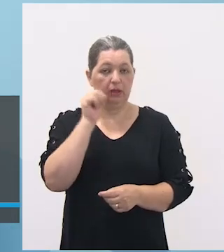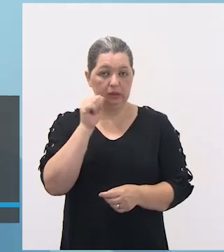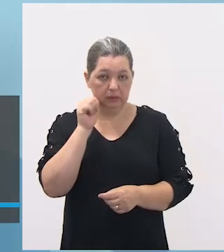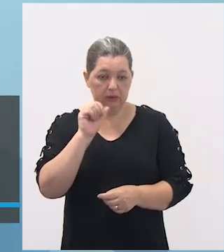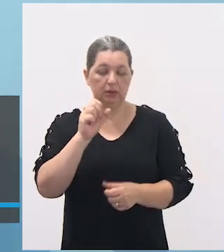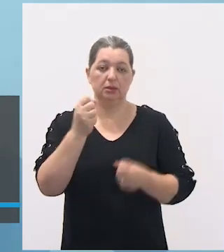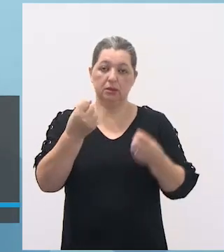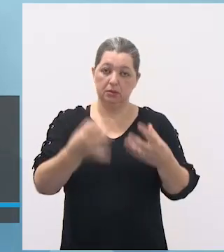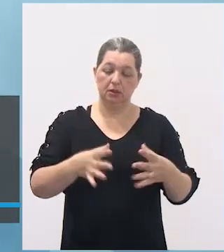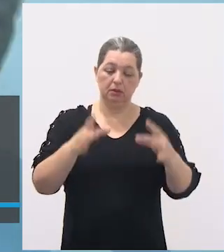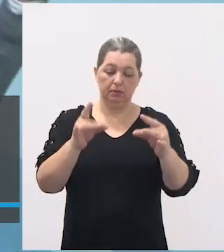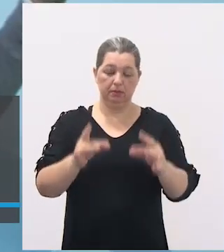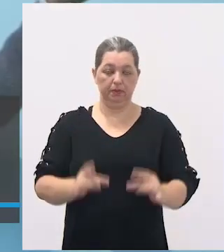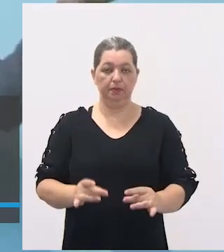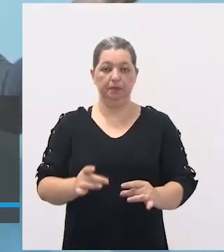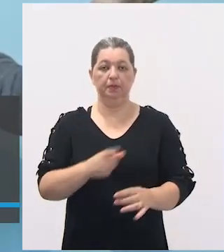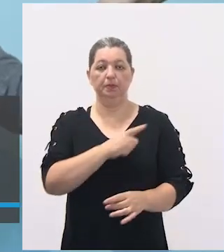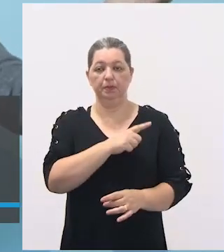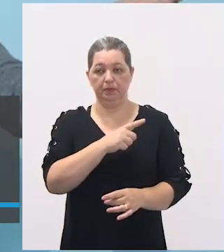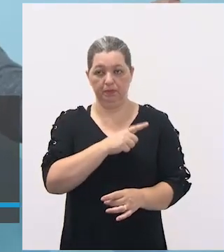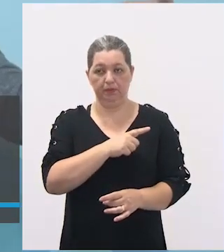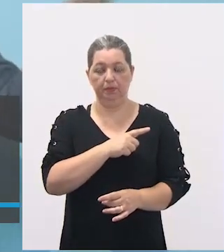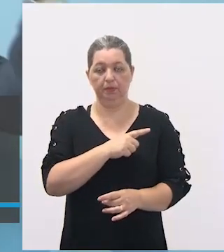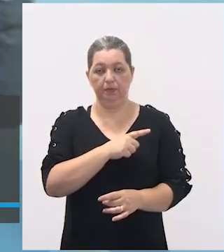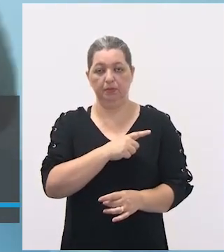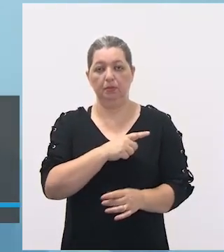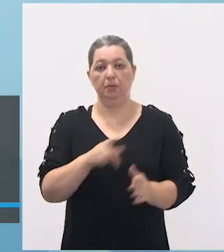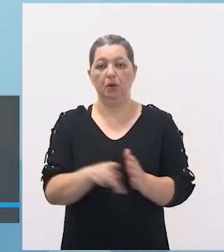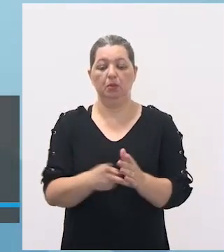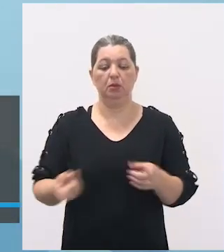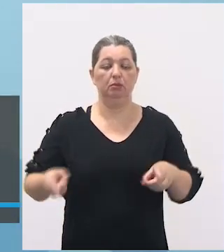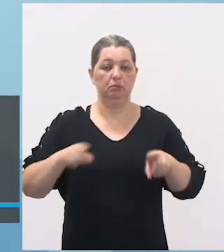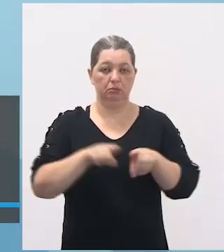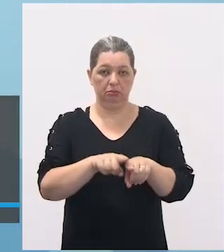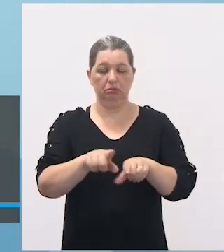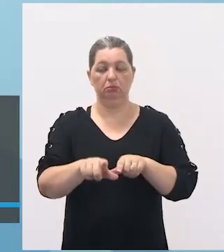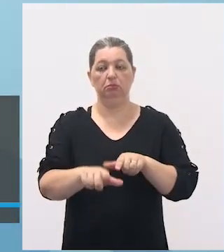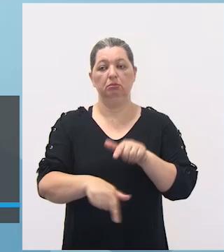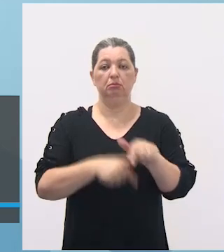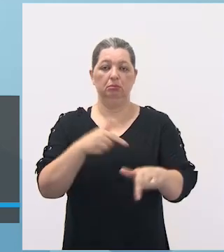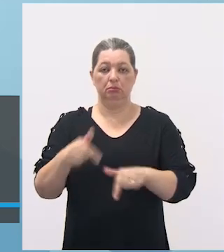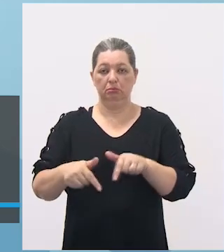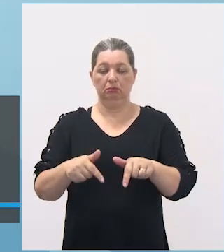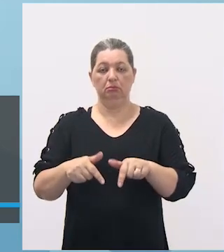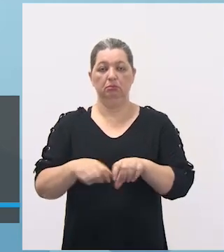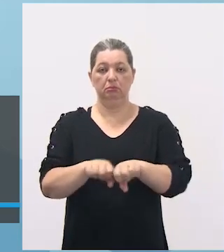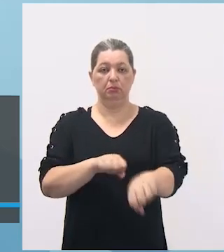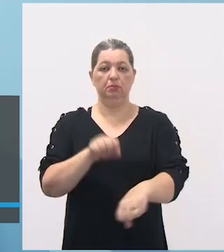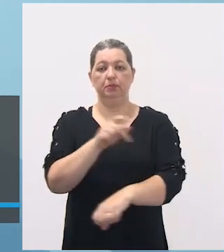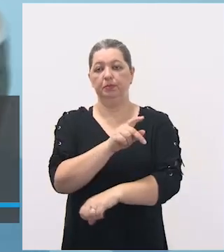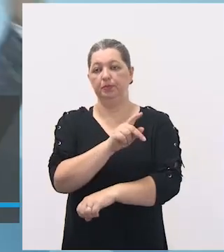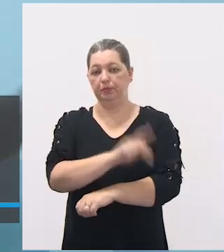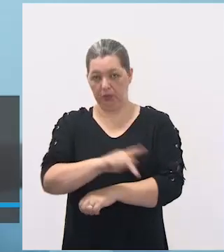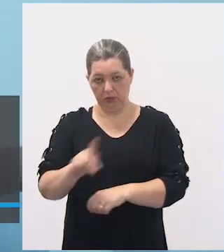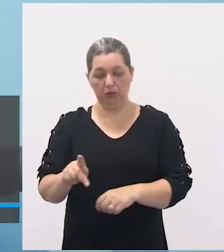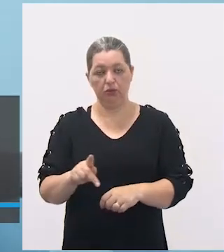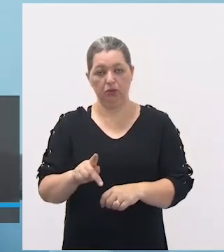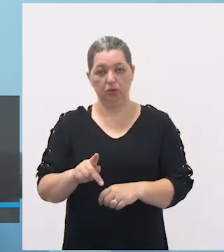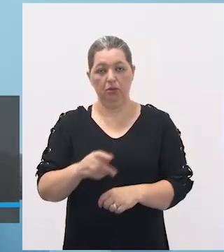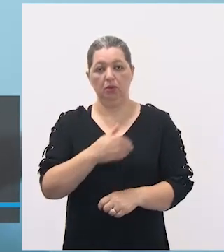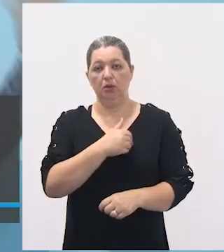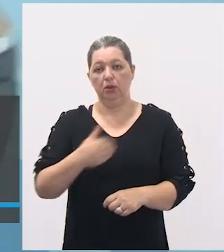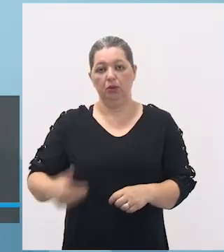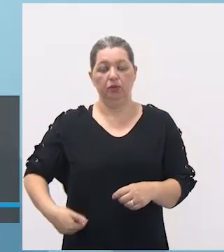detalhes, mas a gente tem tanto, esse é um trabalho em parceria da Escola de Formação de Professores aqui do Governo do Estado e da